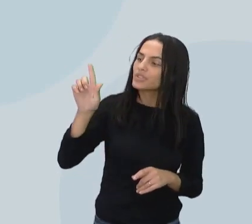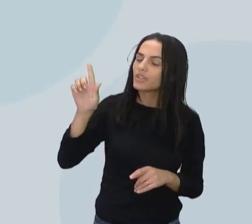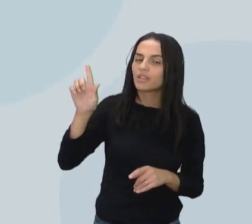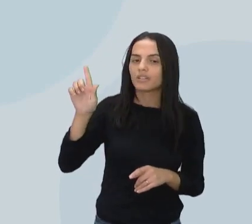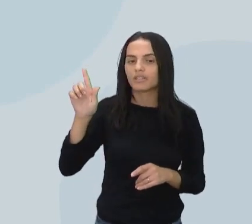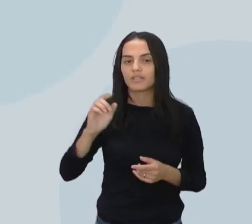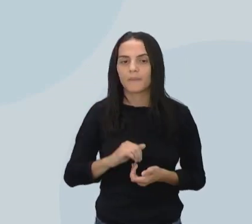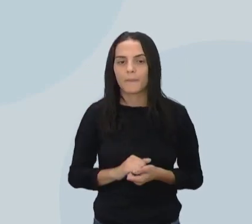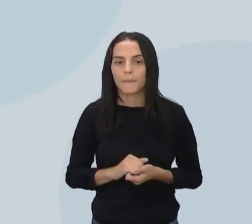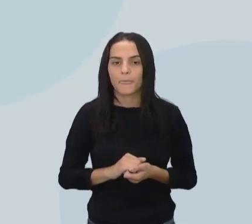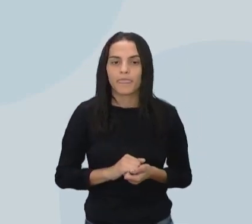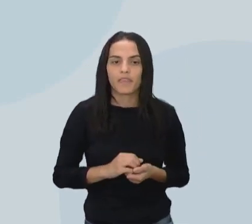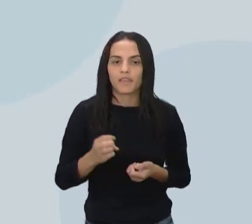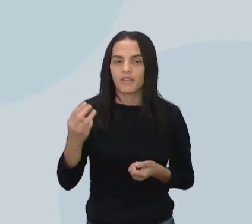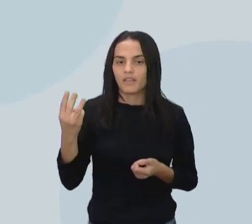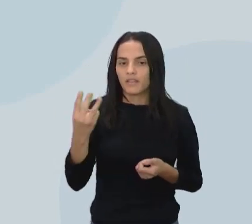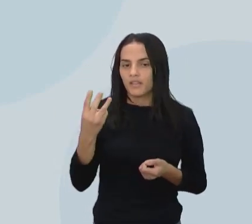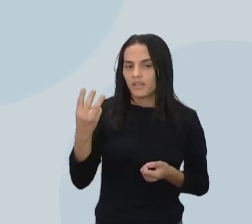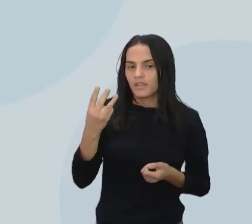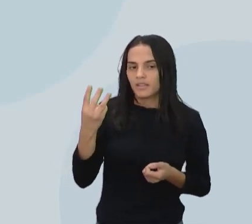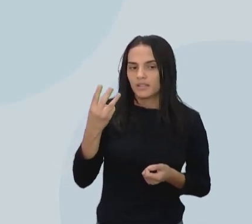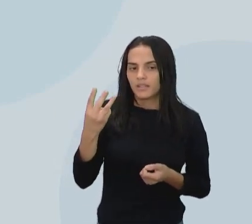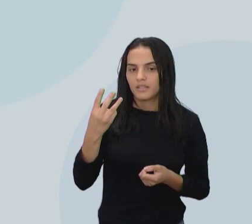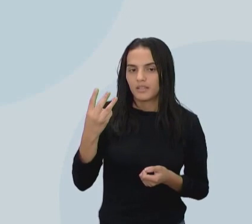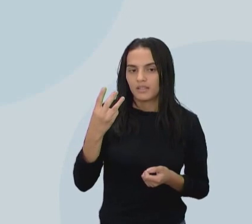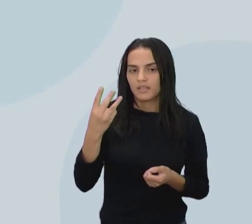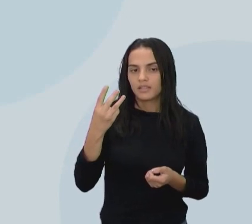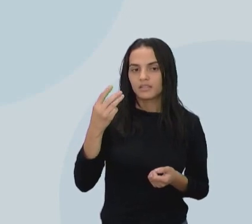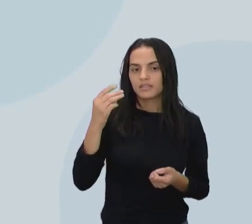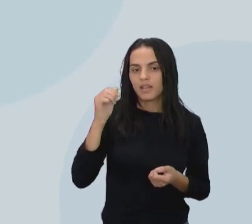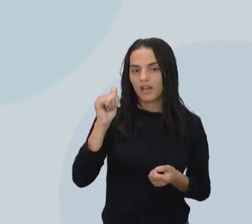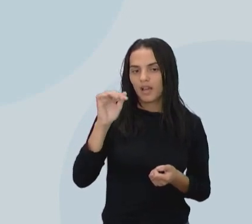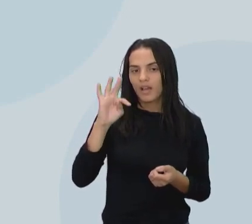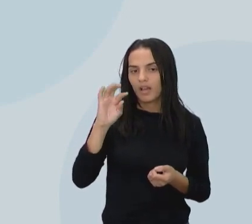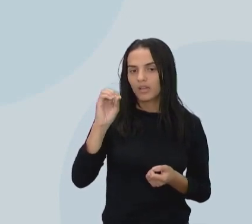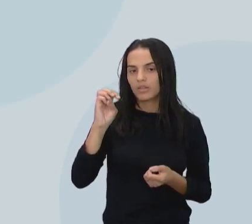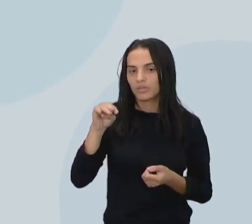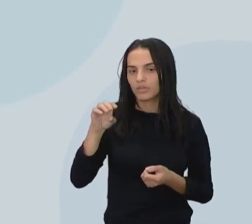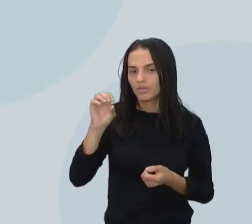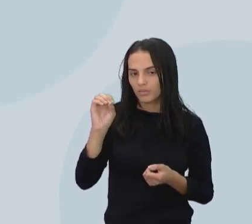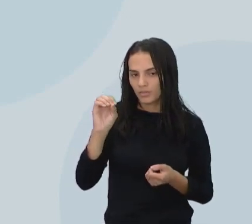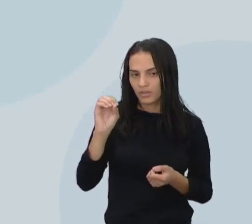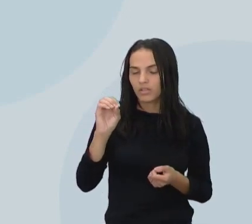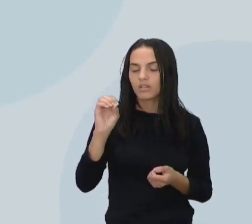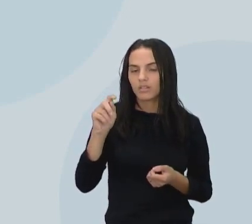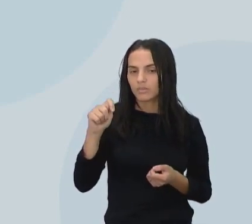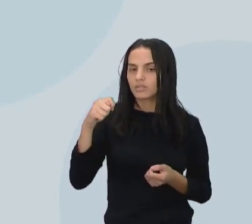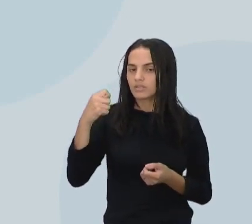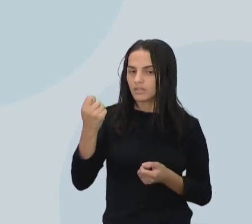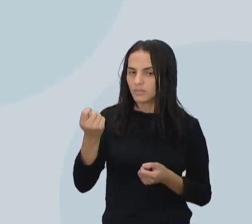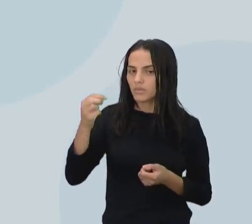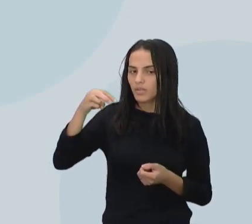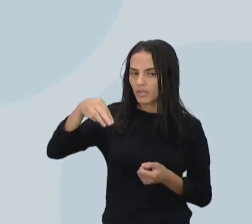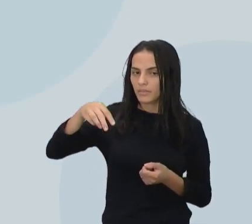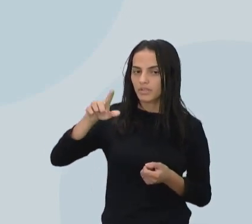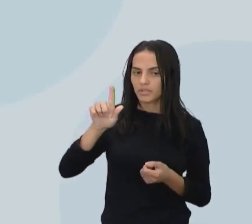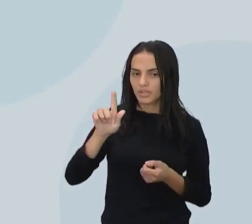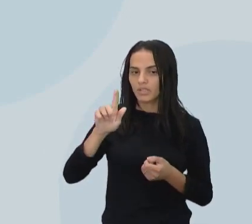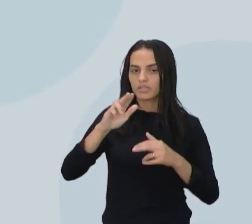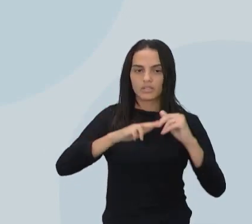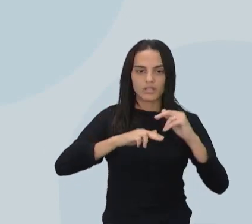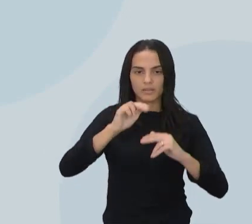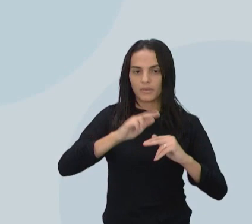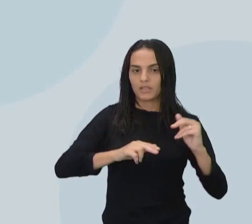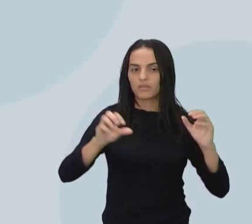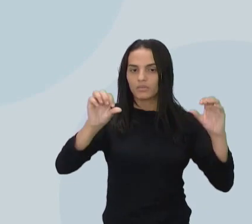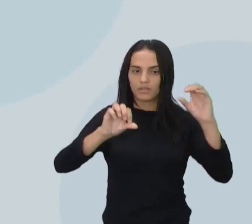Mg3 significa que tem 3 átomos de magnésio, é isso? O símbolo Mg é o símbolo do elemento, né? O símbolo do elemento químico. Então,